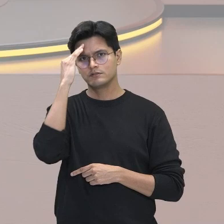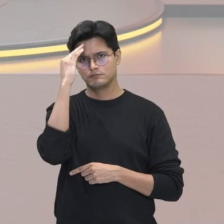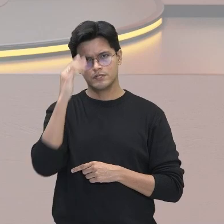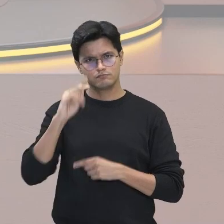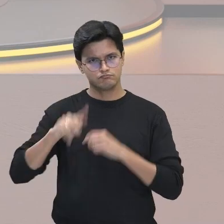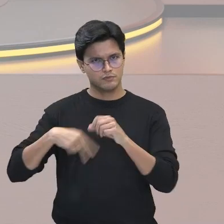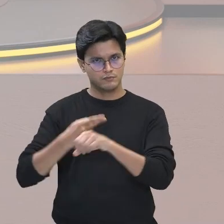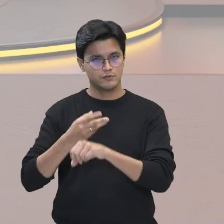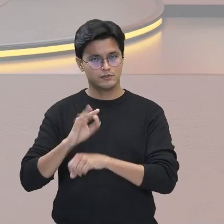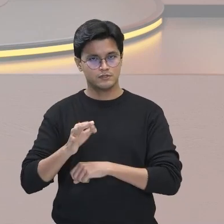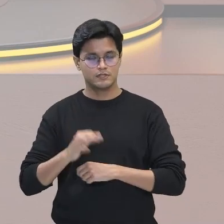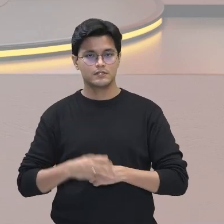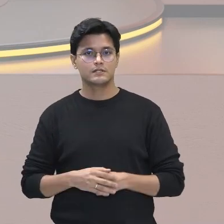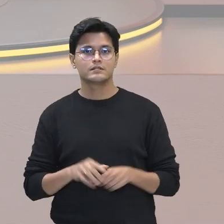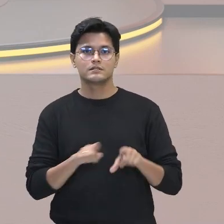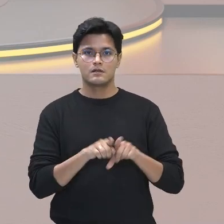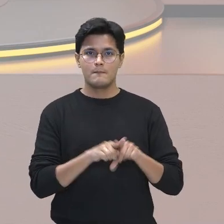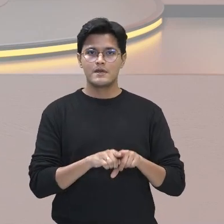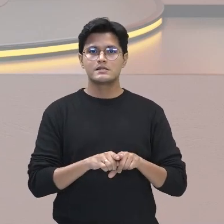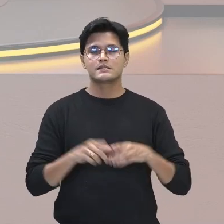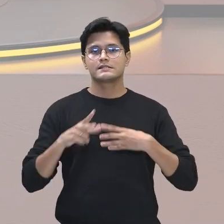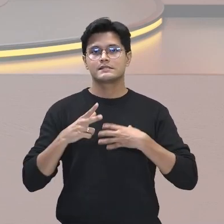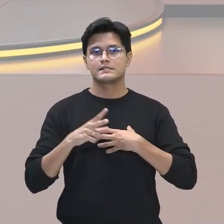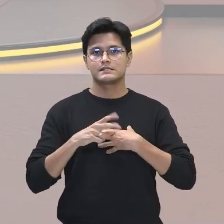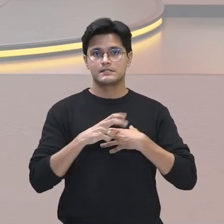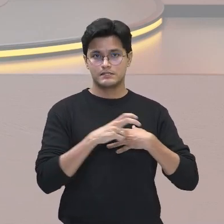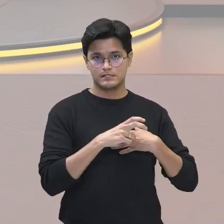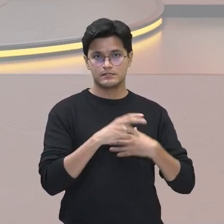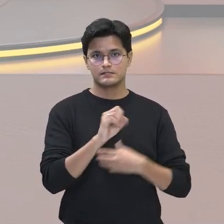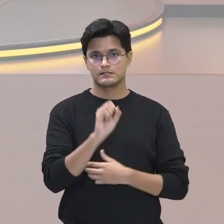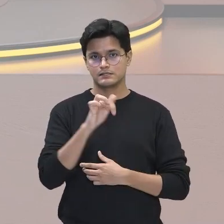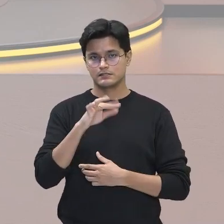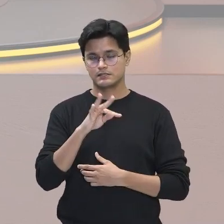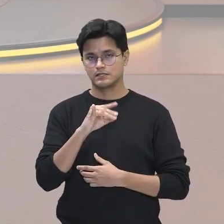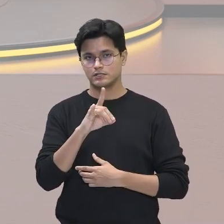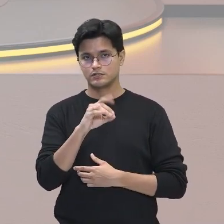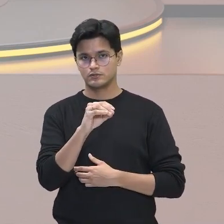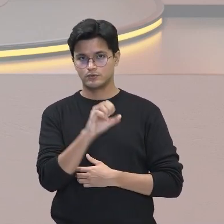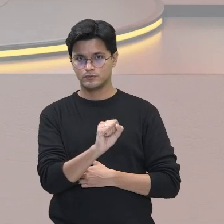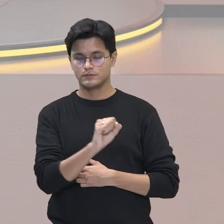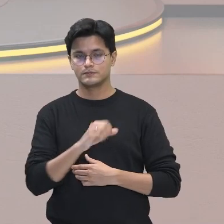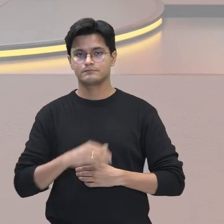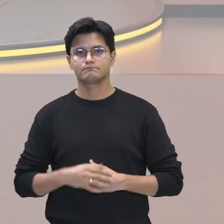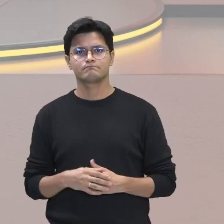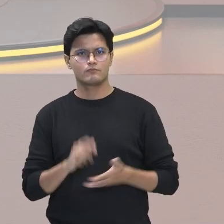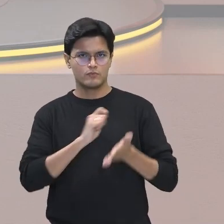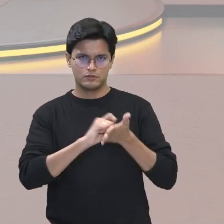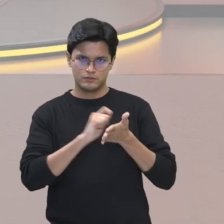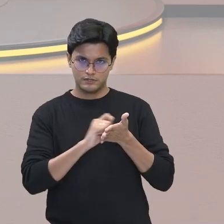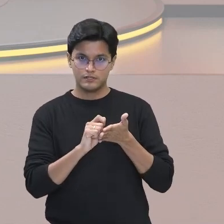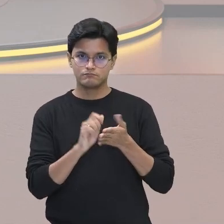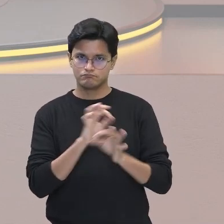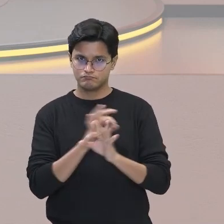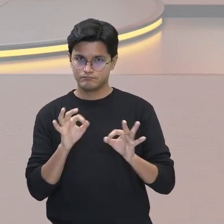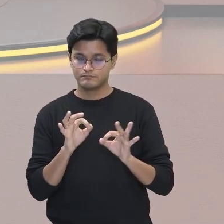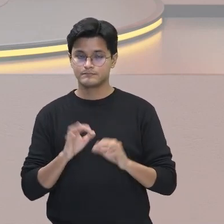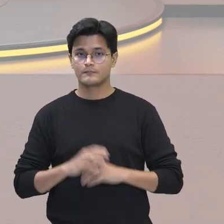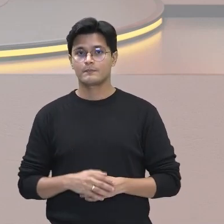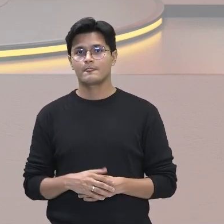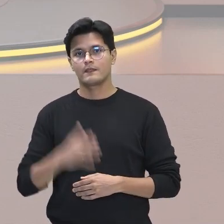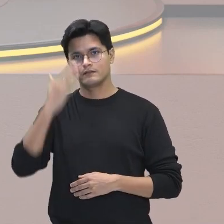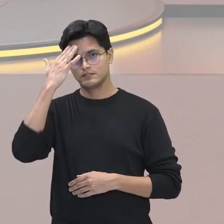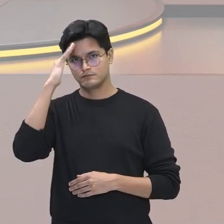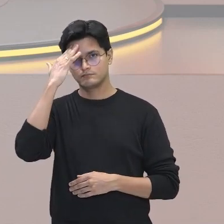pouco. E sentidos, tá bom? Experiência, tábua rasa e sentido. Anotaram isso daí?